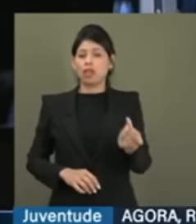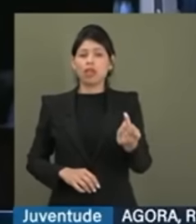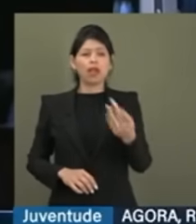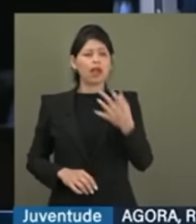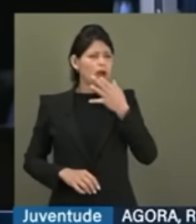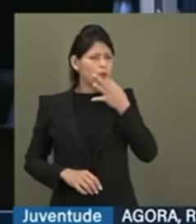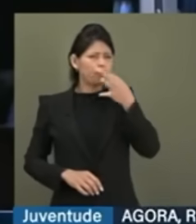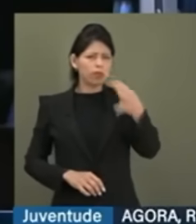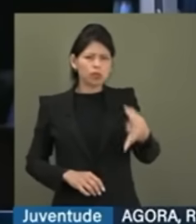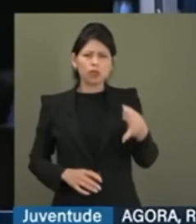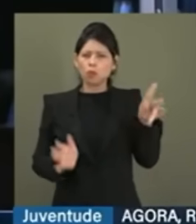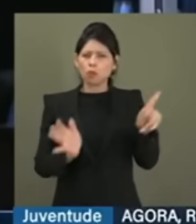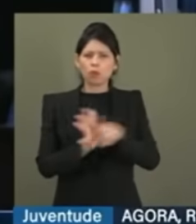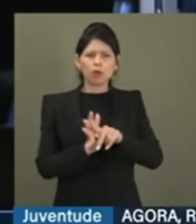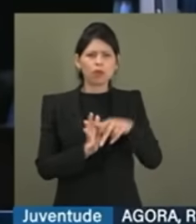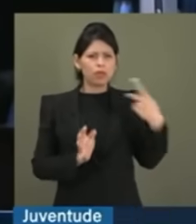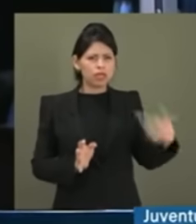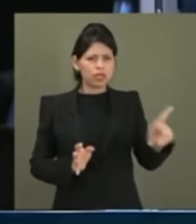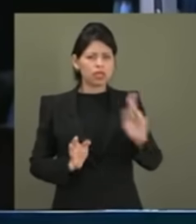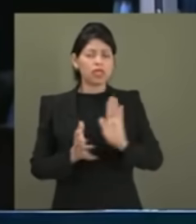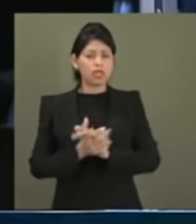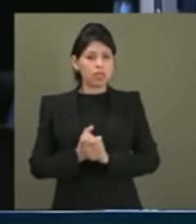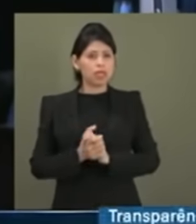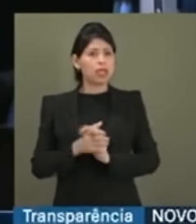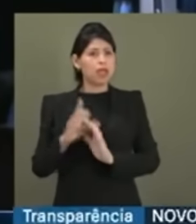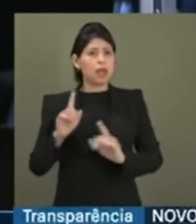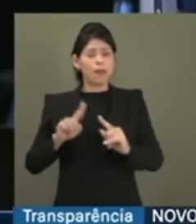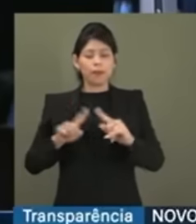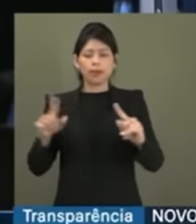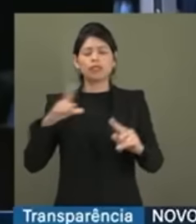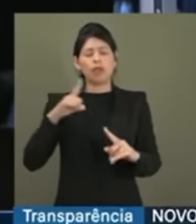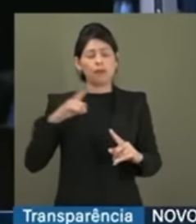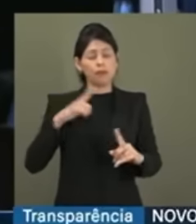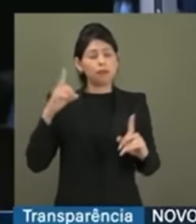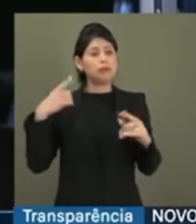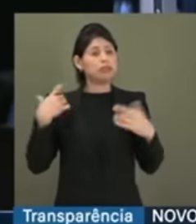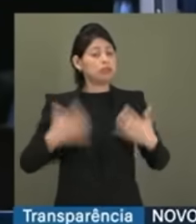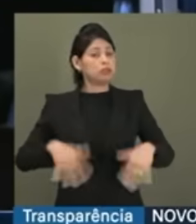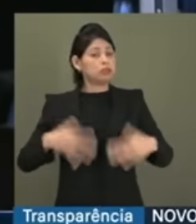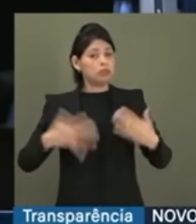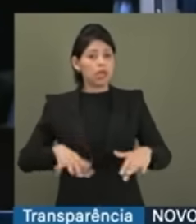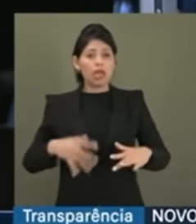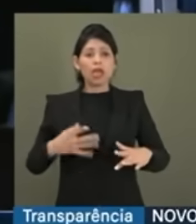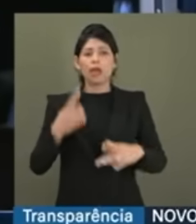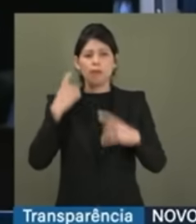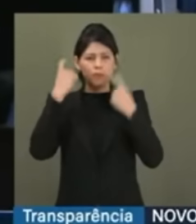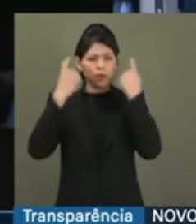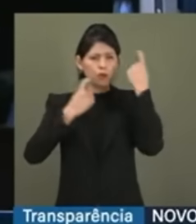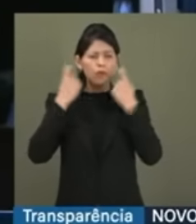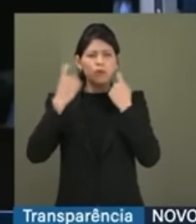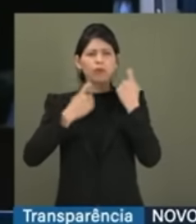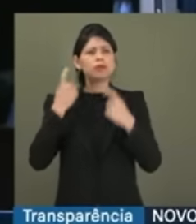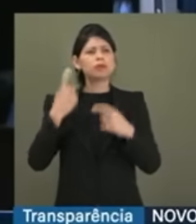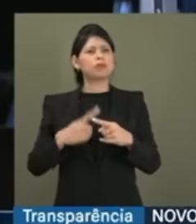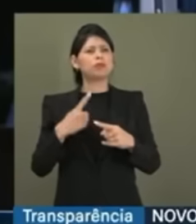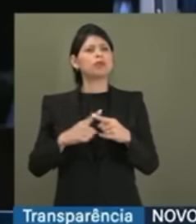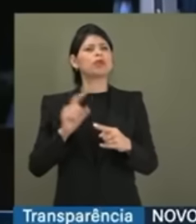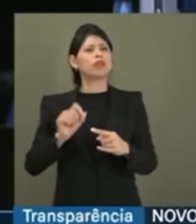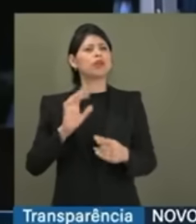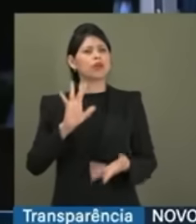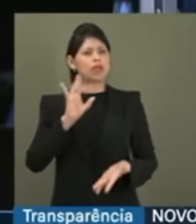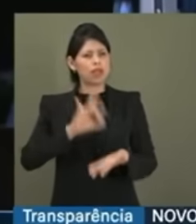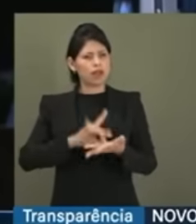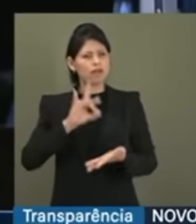preocupante né porque é um dos poucos redutos que hoje eh vinha colocando a